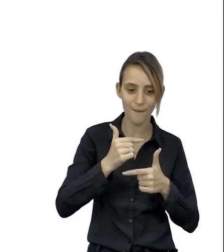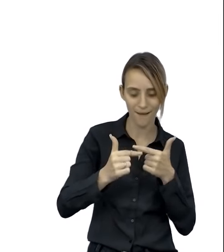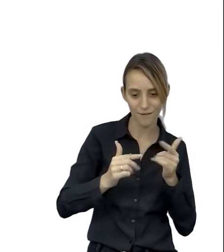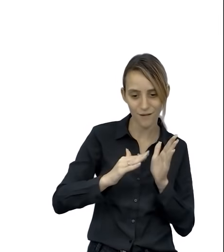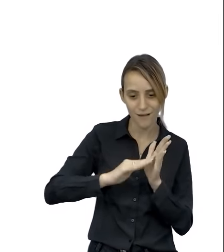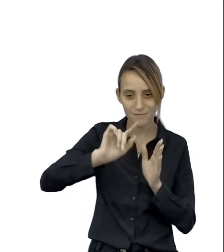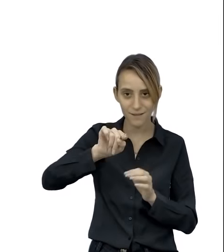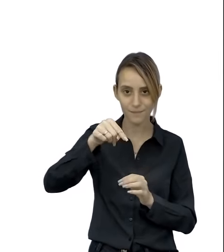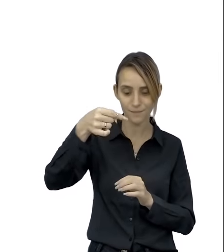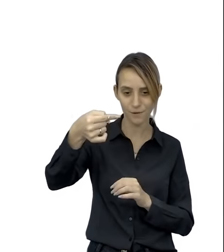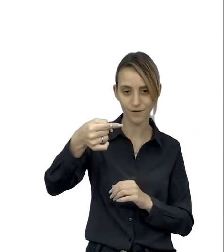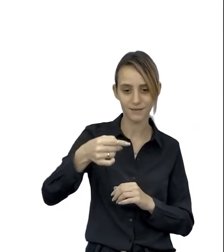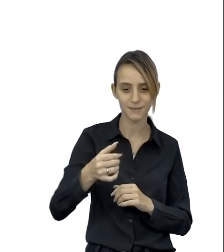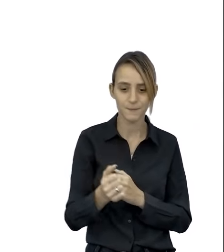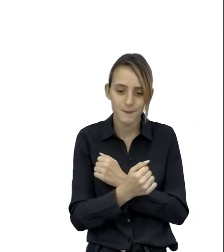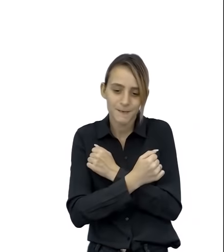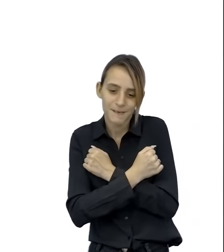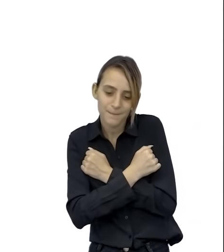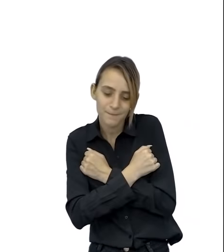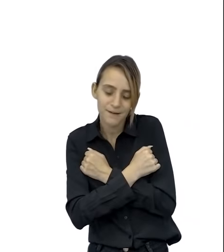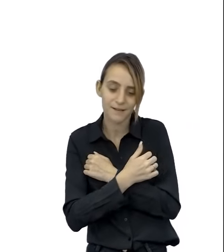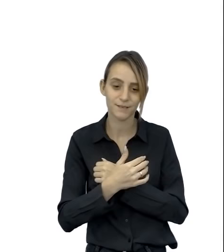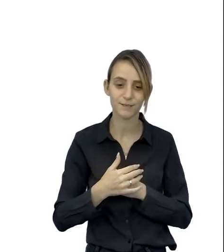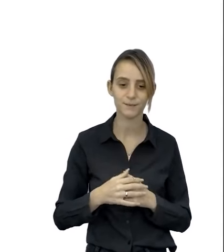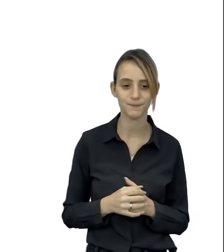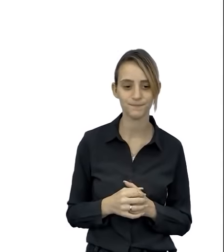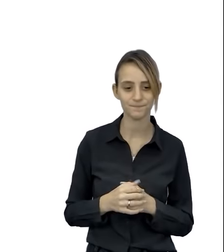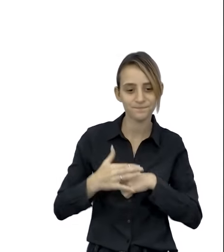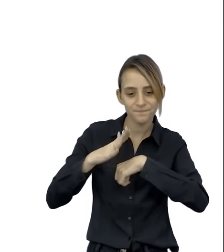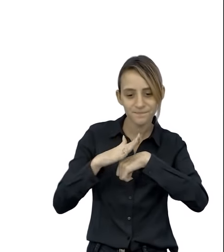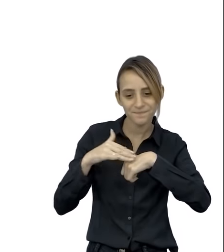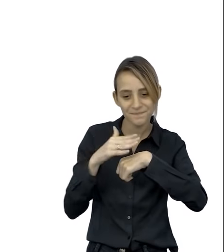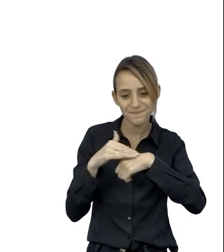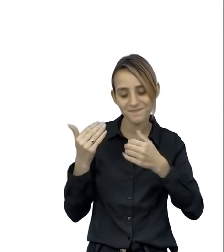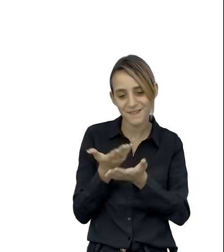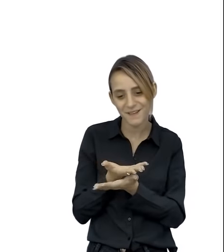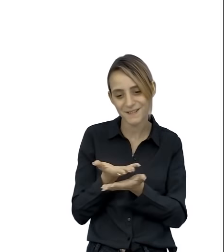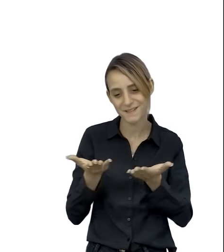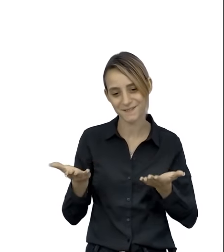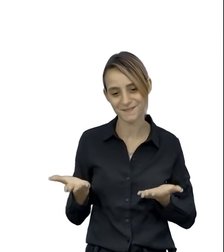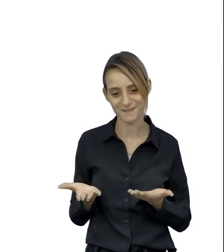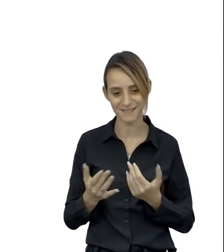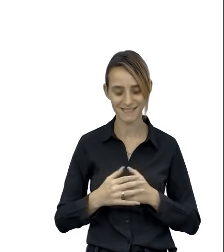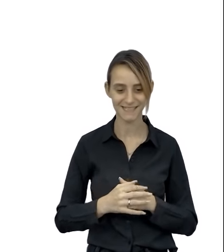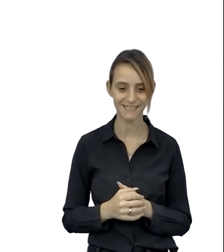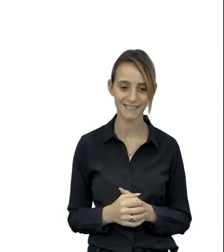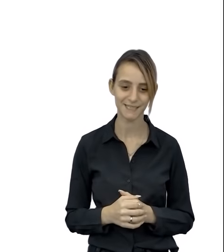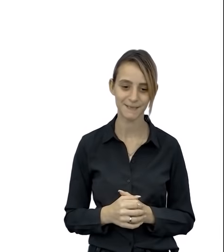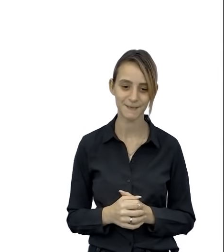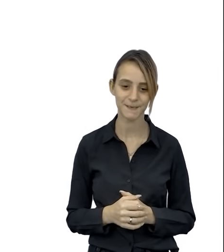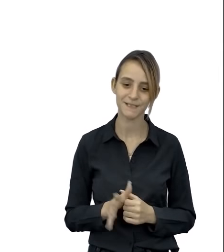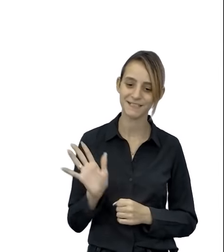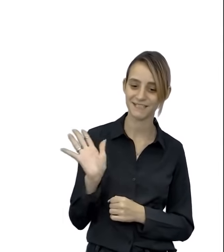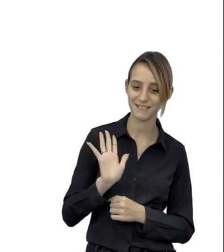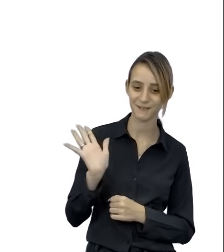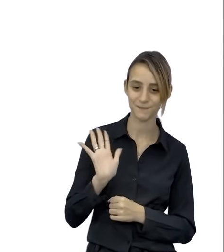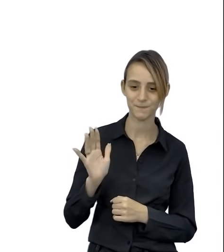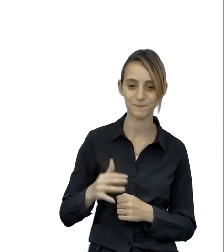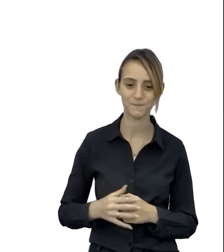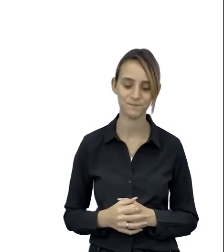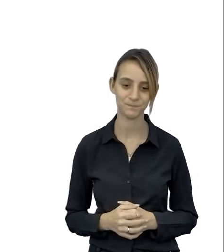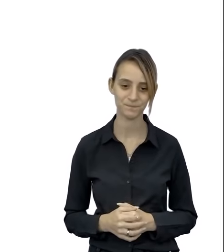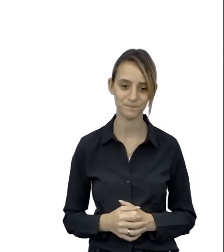a próxima. Um abraço afetuoso em cada um de vocês. Tchau, tchau.